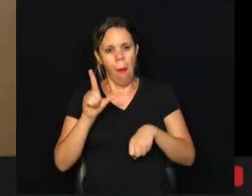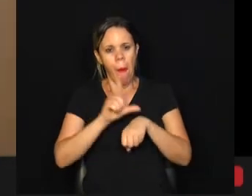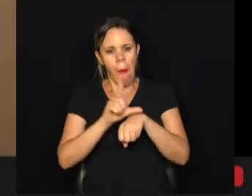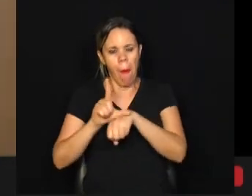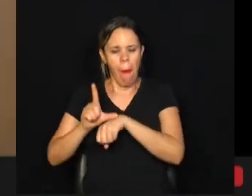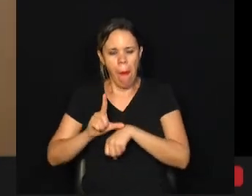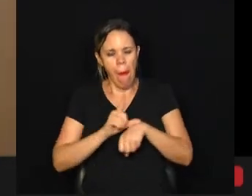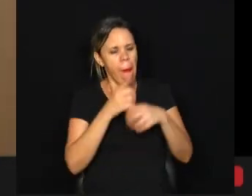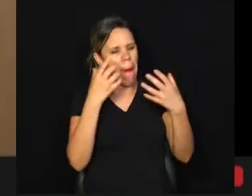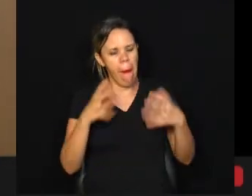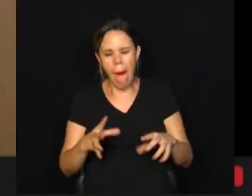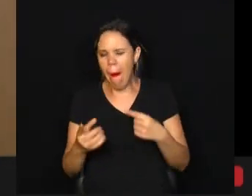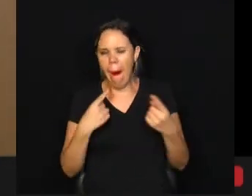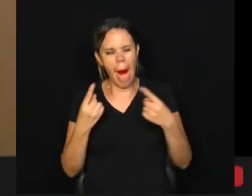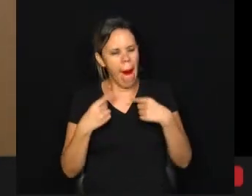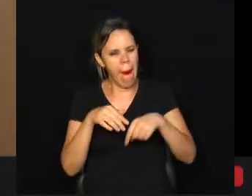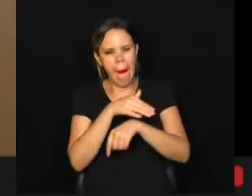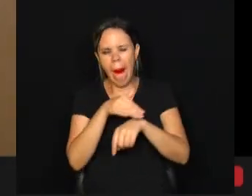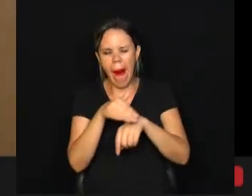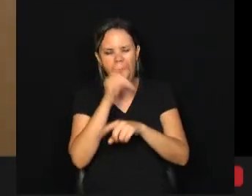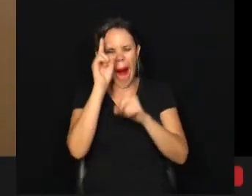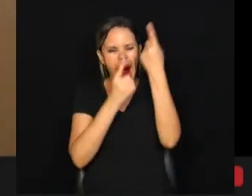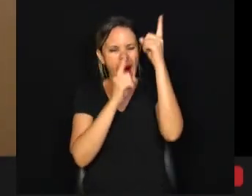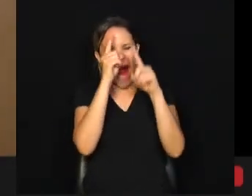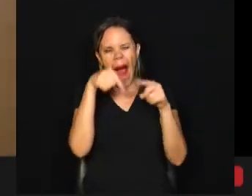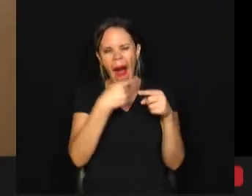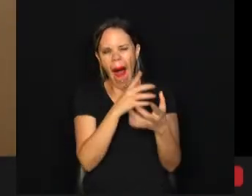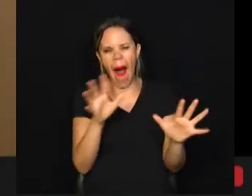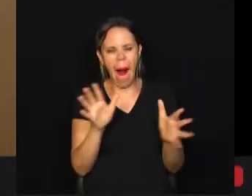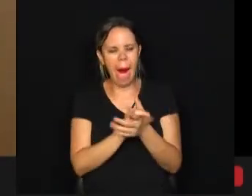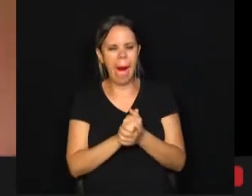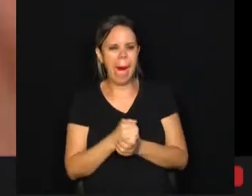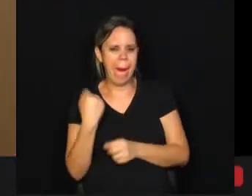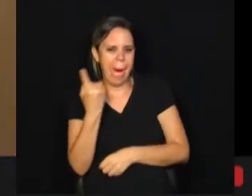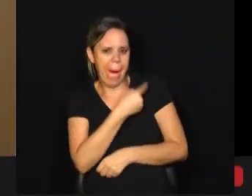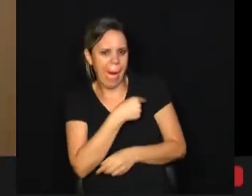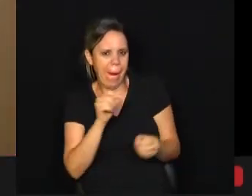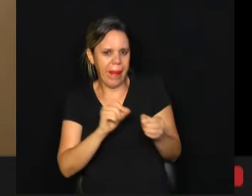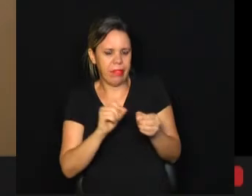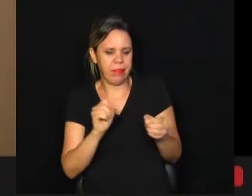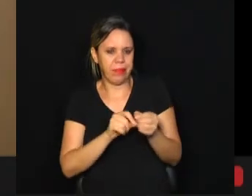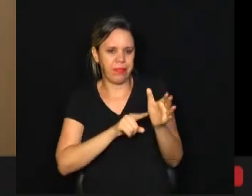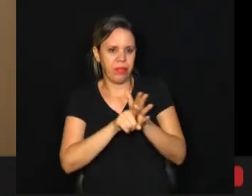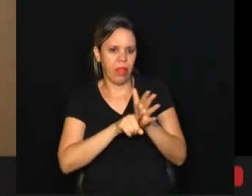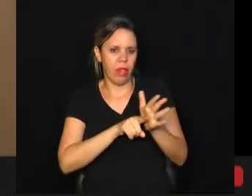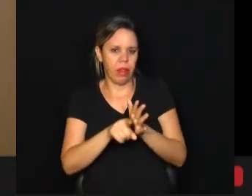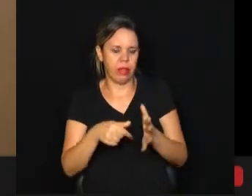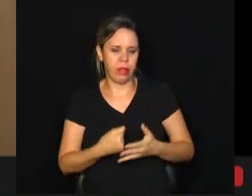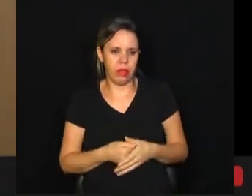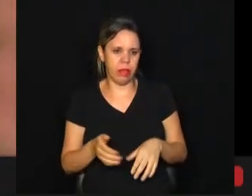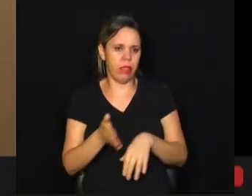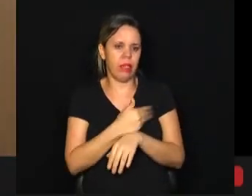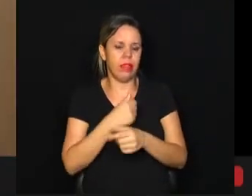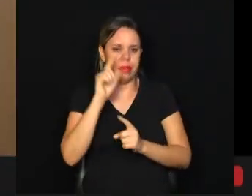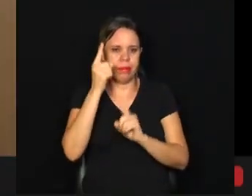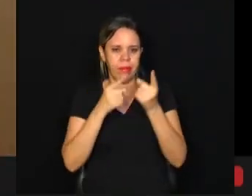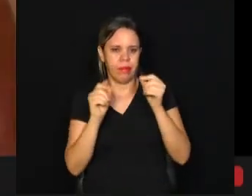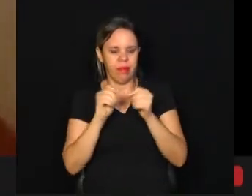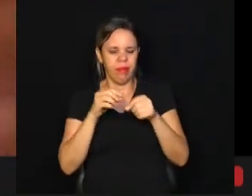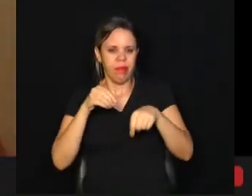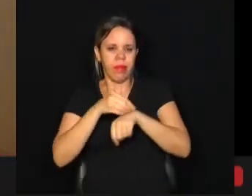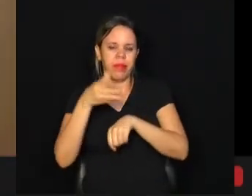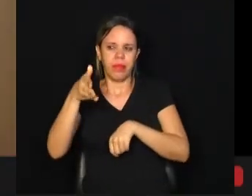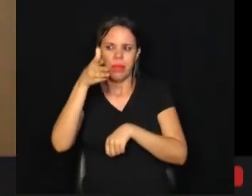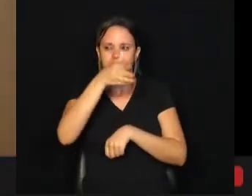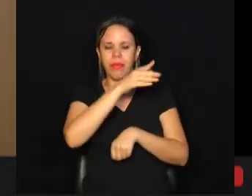queriam o carnaval de rua aqui. Então, nós fizemos uma pesquisa. Antes do carnaval, nós fomos para as ruas e fomos